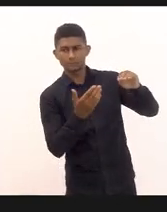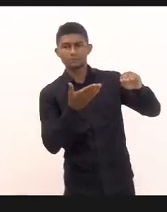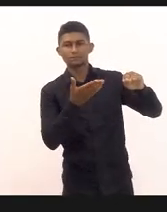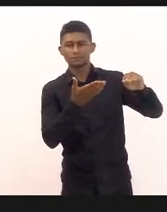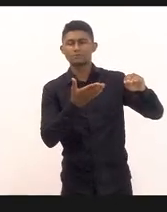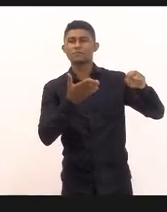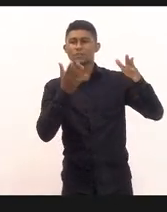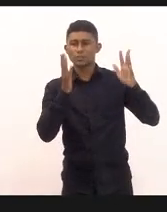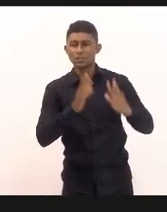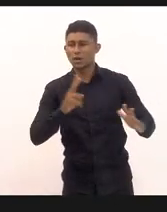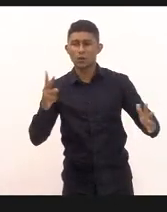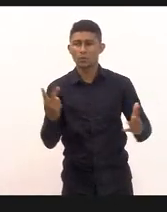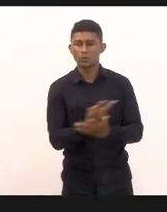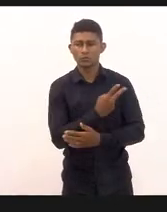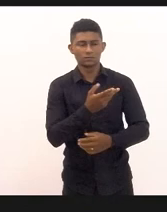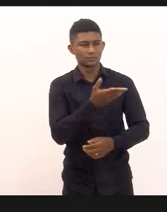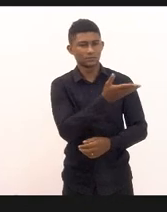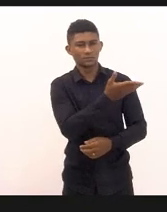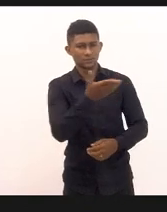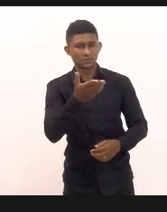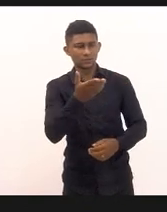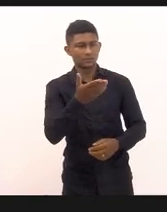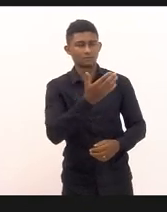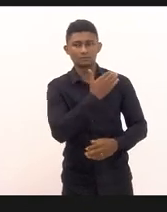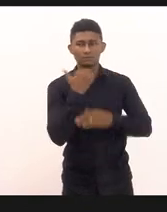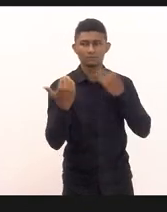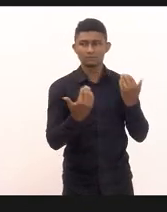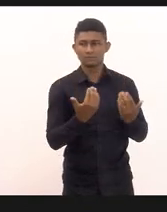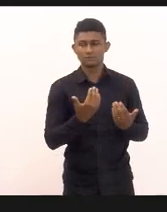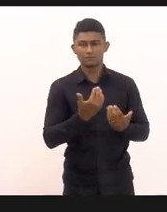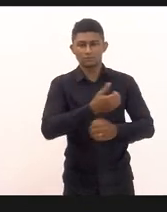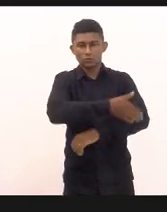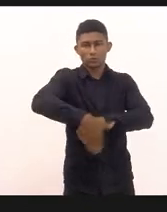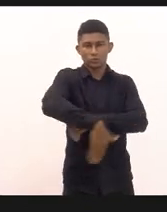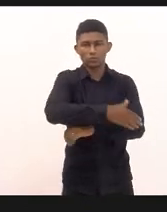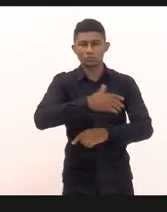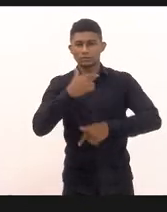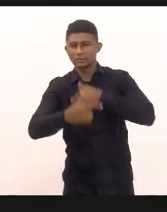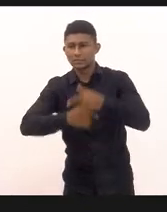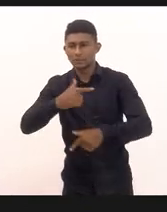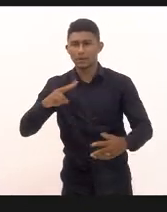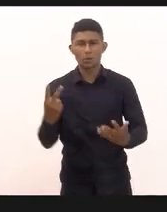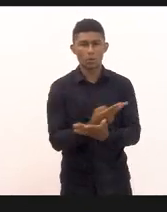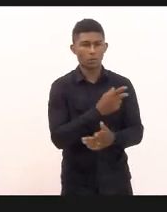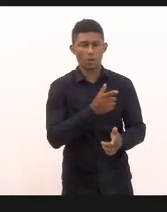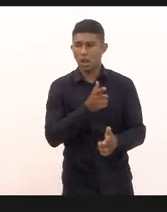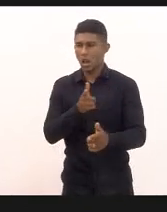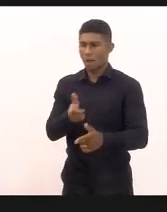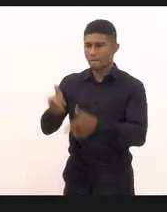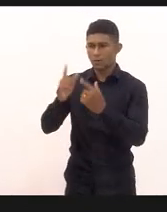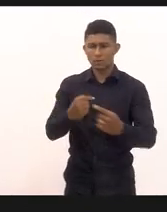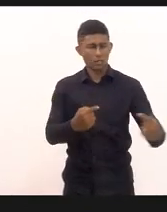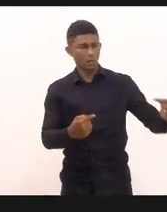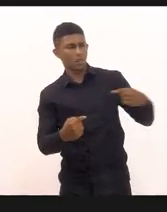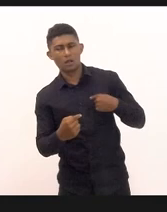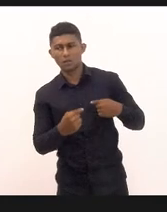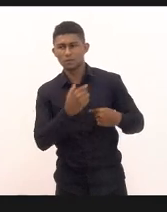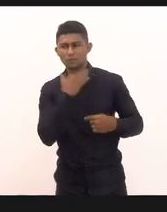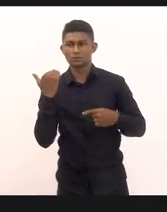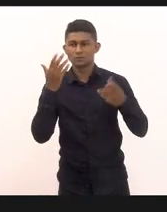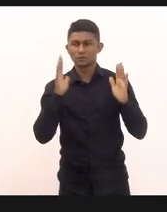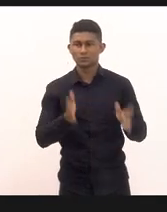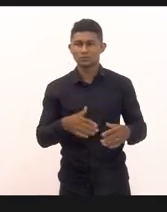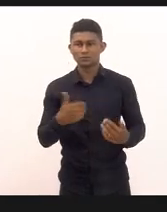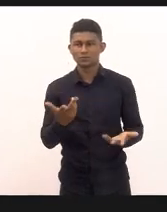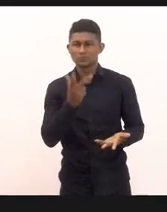fardados, trabalhando na pista aí também, que foram baleados e não sobreviveram. Então, esse